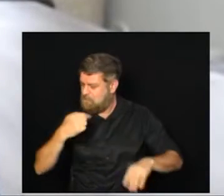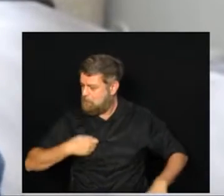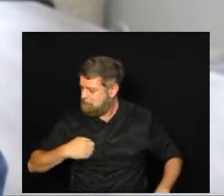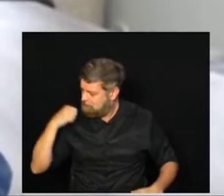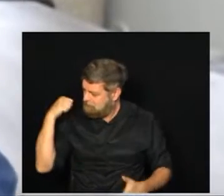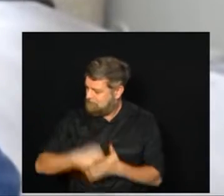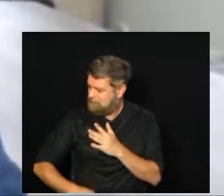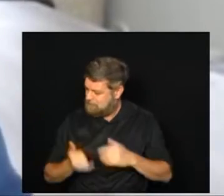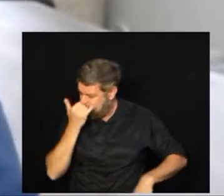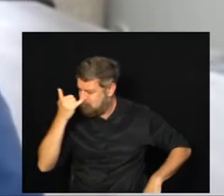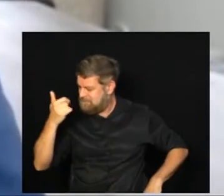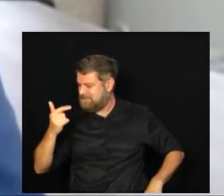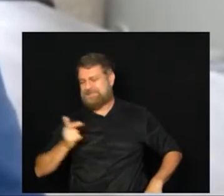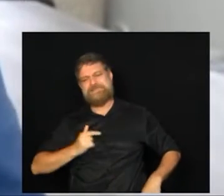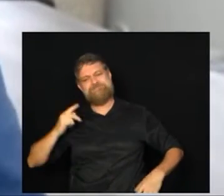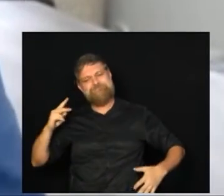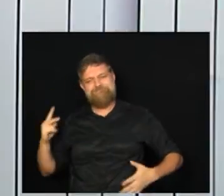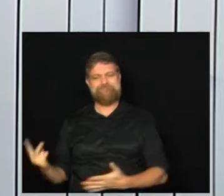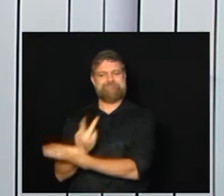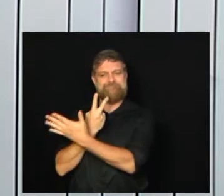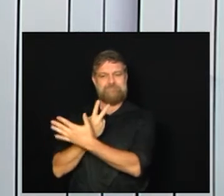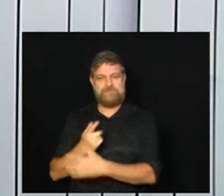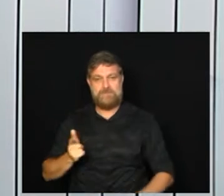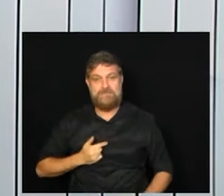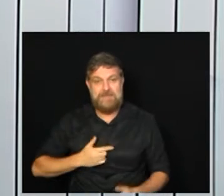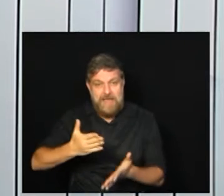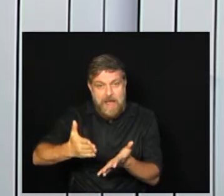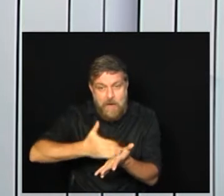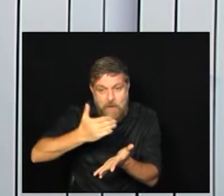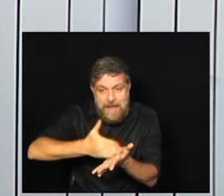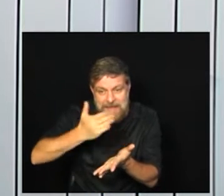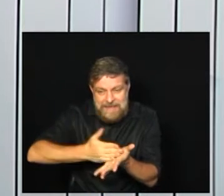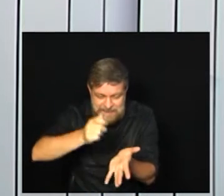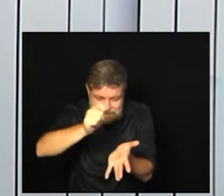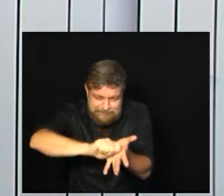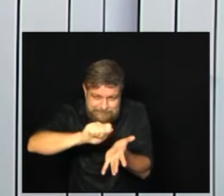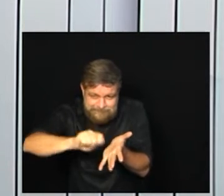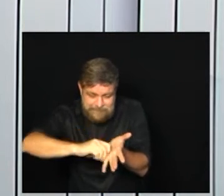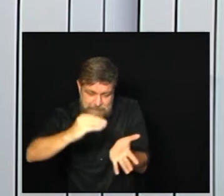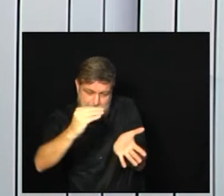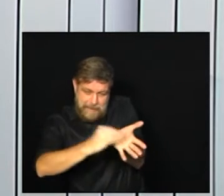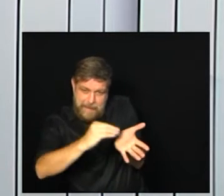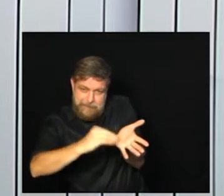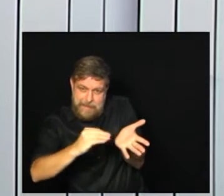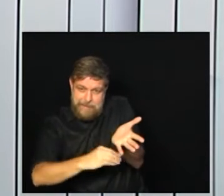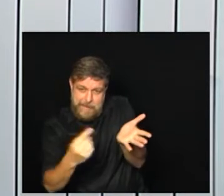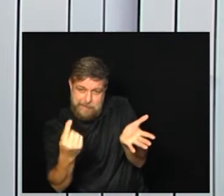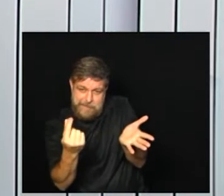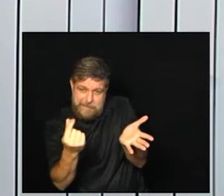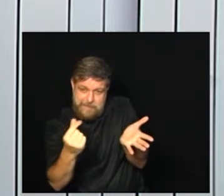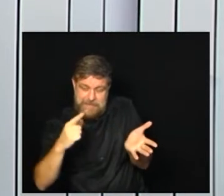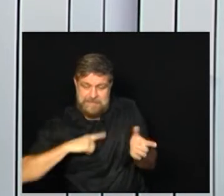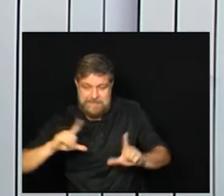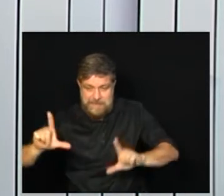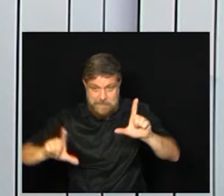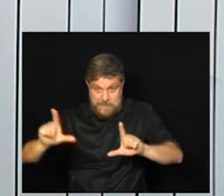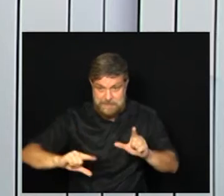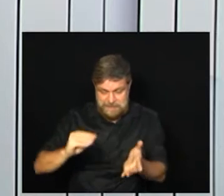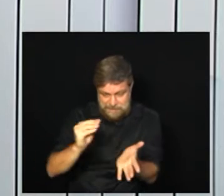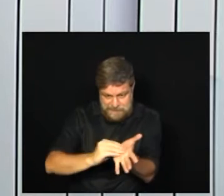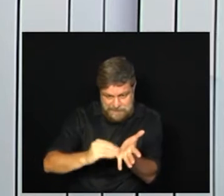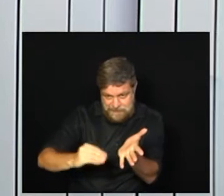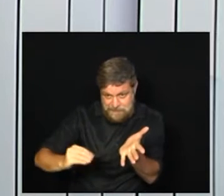feito. Tá. Então já fica a dica aí, um caderno, uma agenda, fazer na ponta do lápis, né? Como a gente diz, anotar todos